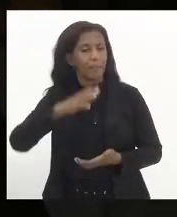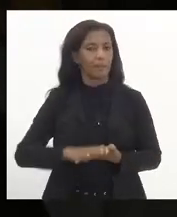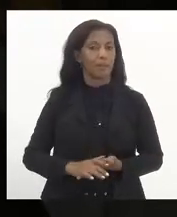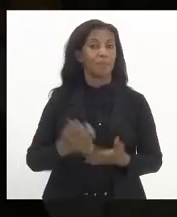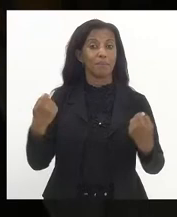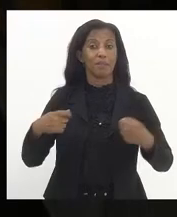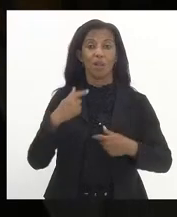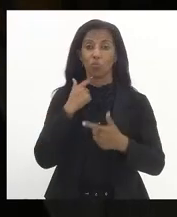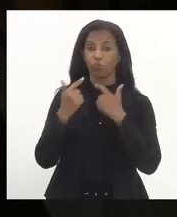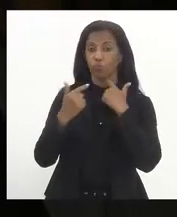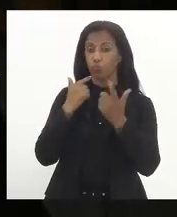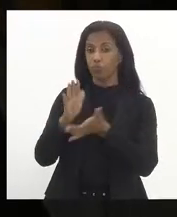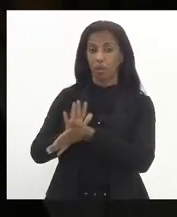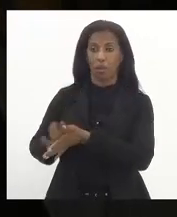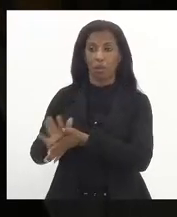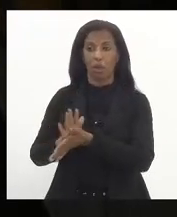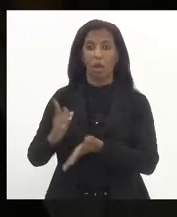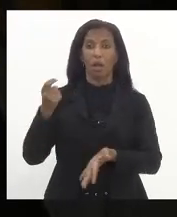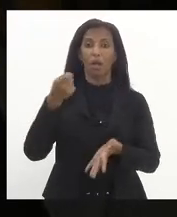dúvida alguma,